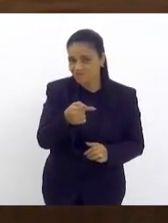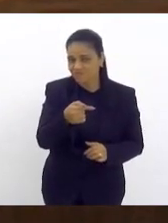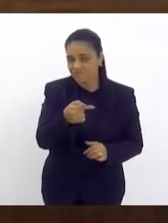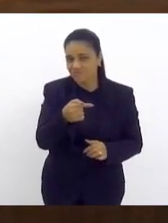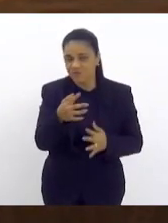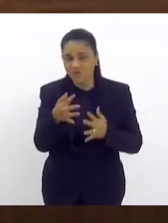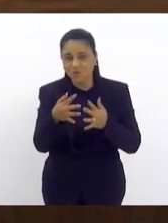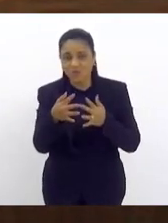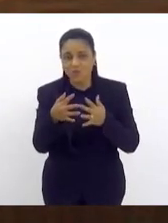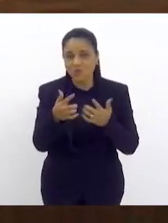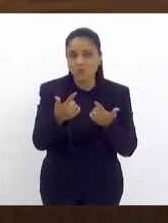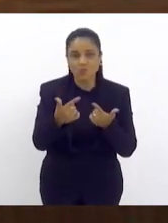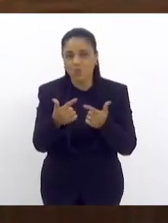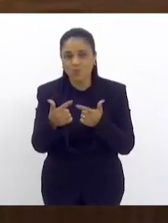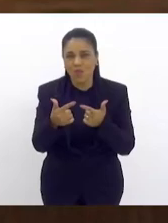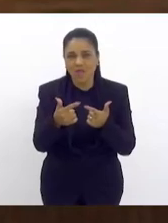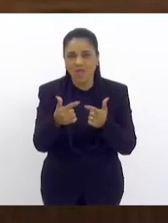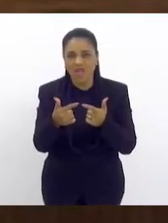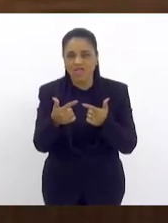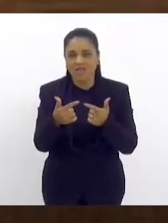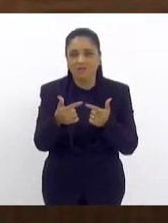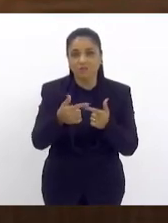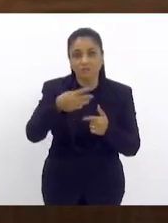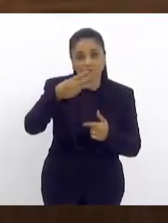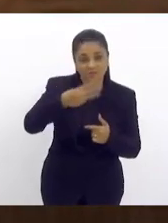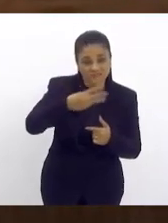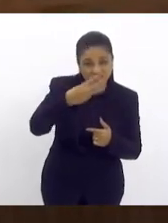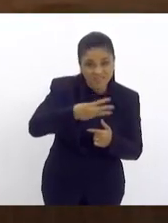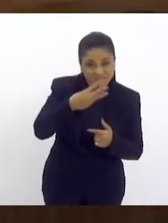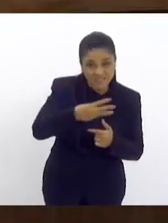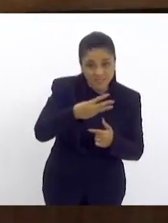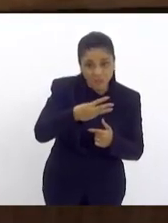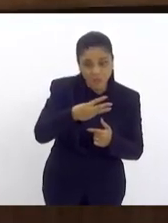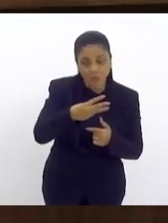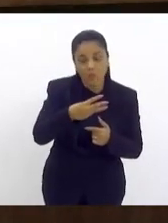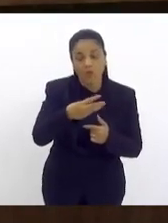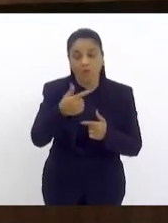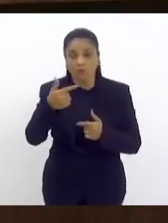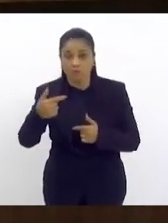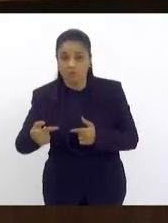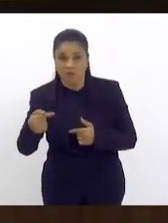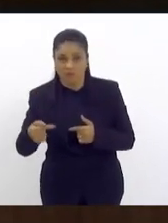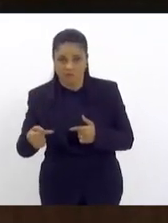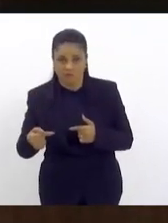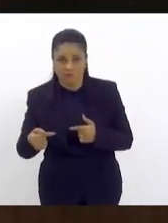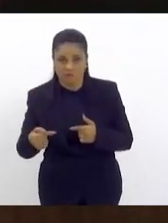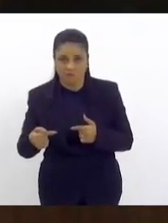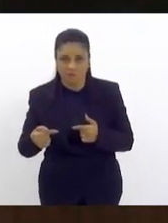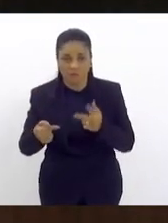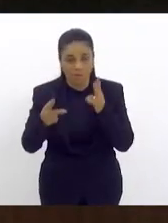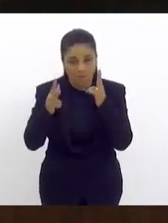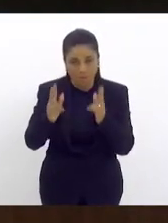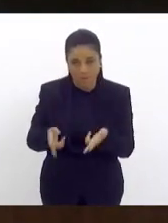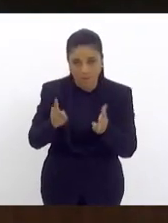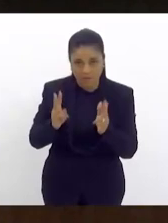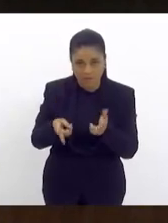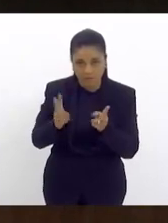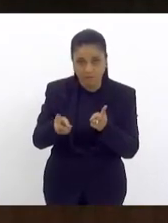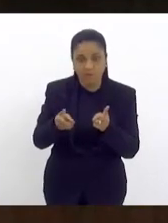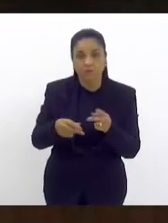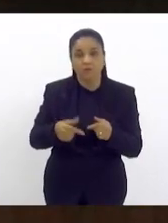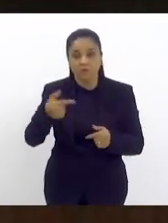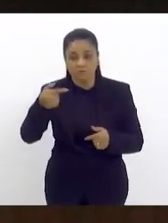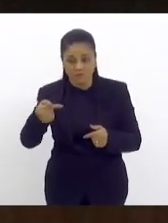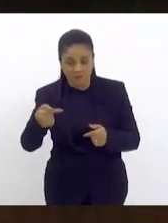haja este terceiro na pauta é o sétimo e o sétimo que é o